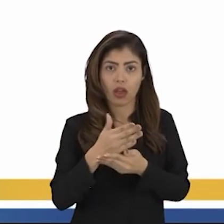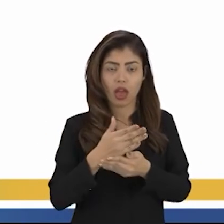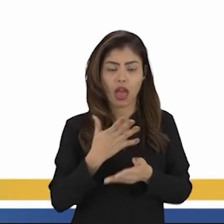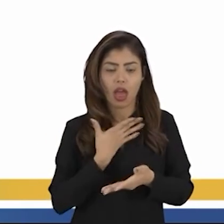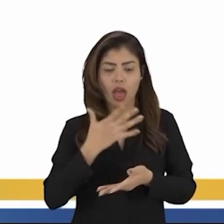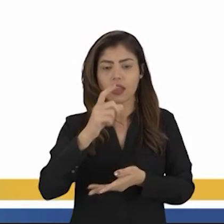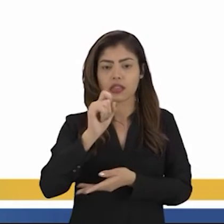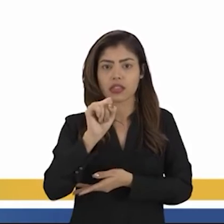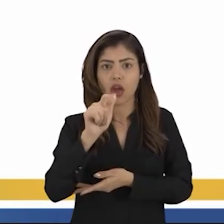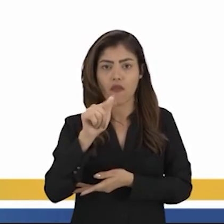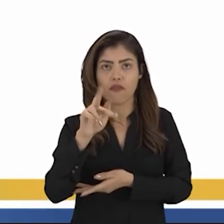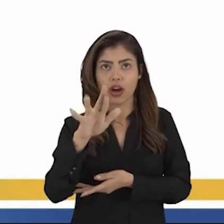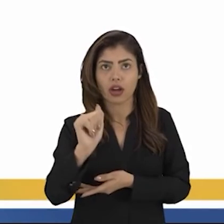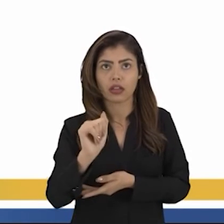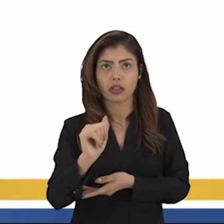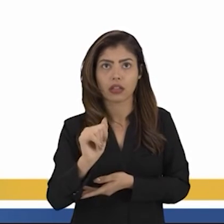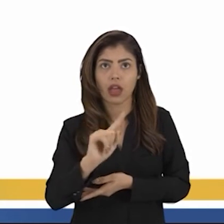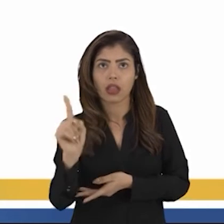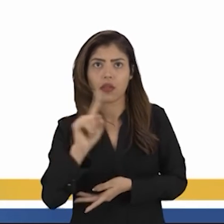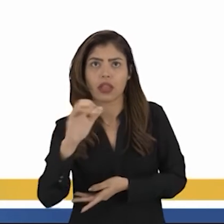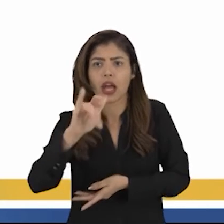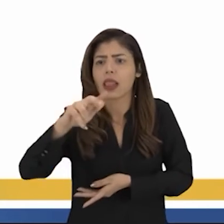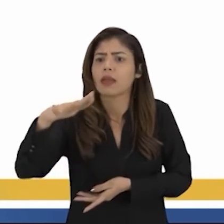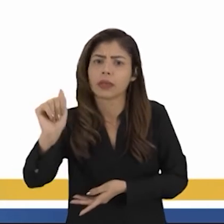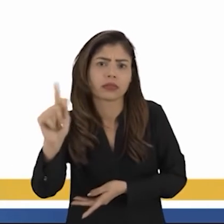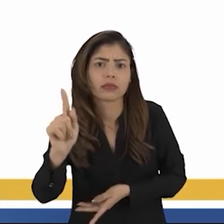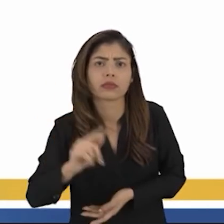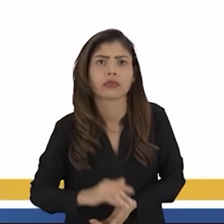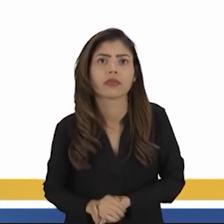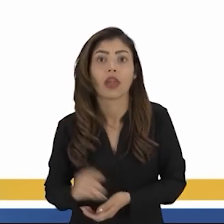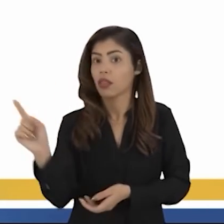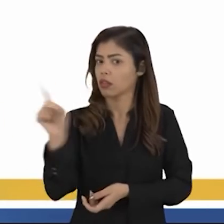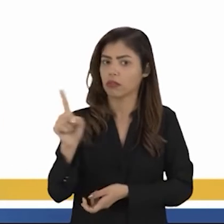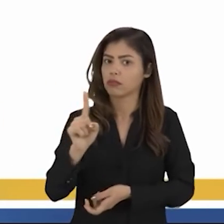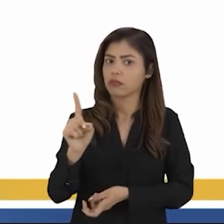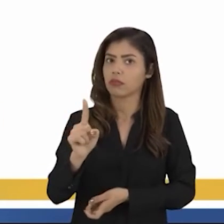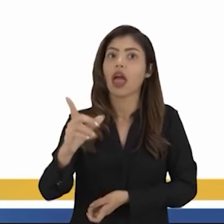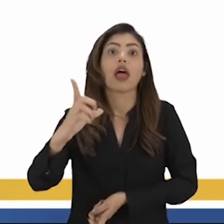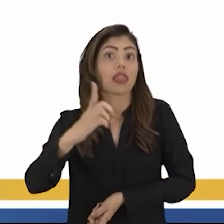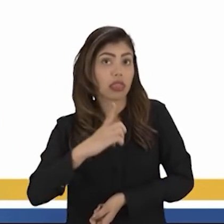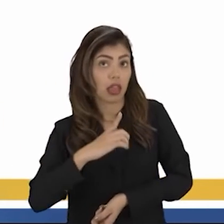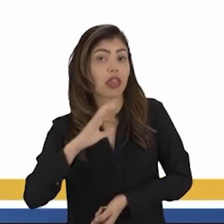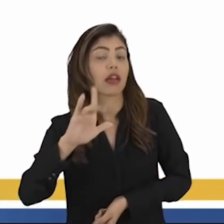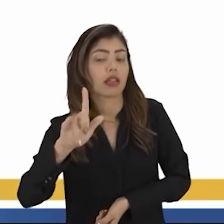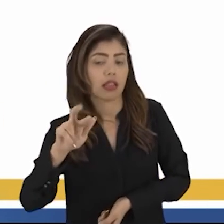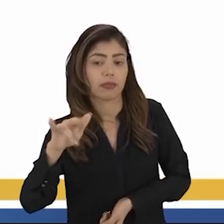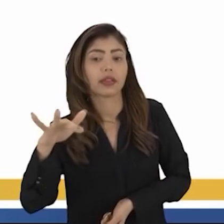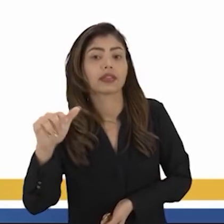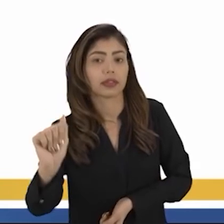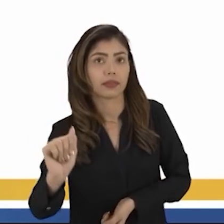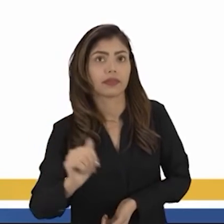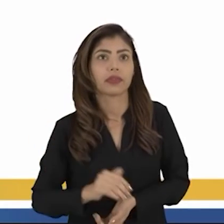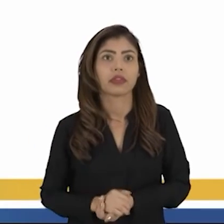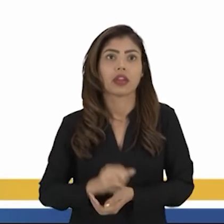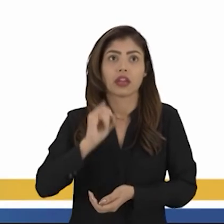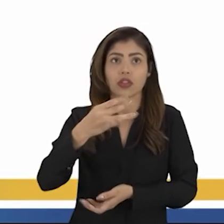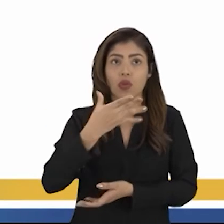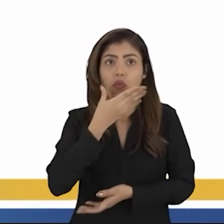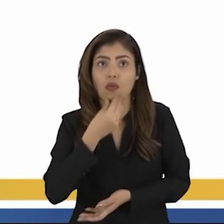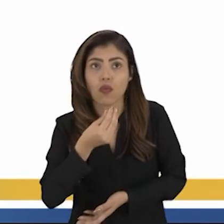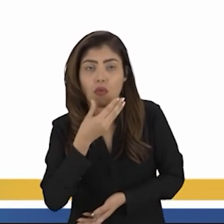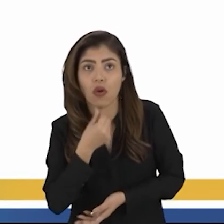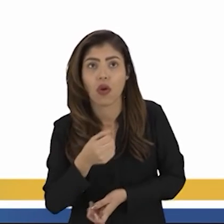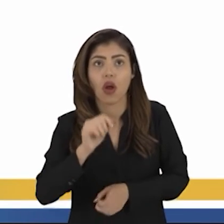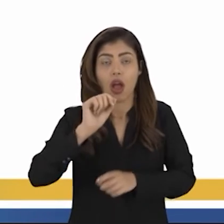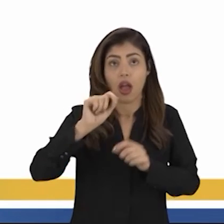ou salvar. Não tenha clemência. Não. Tenha clemência. Se o homem